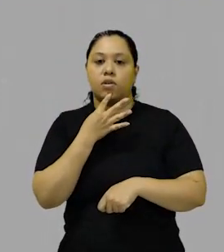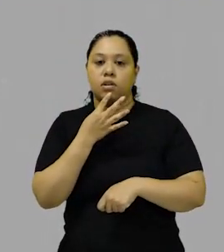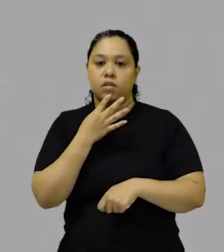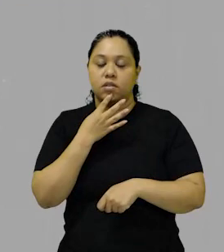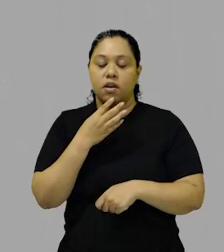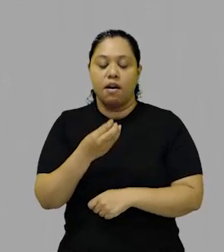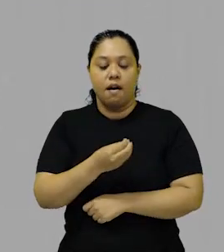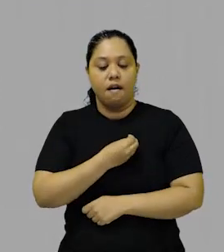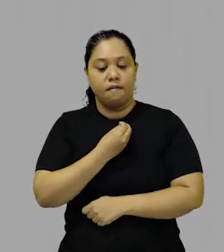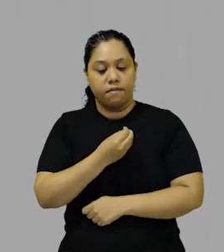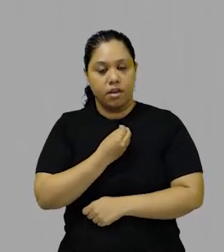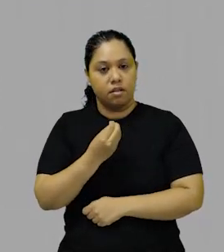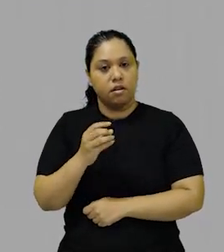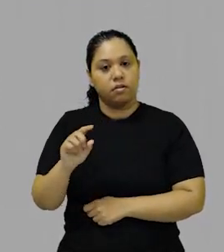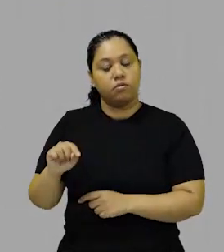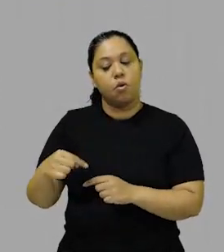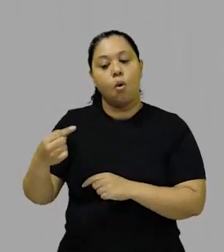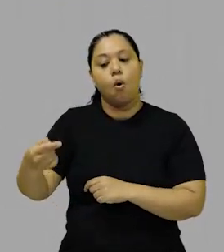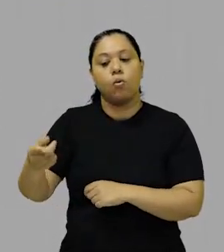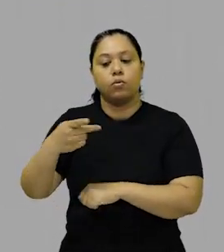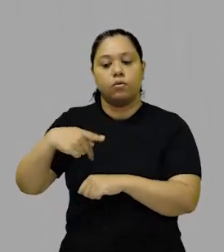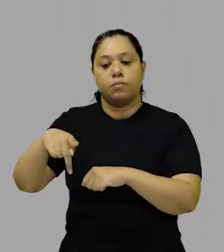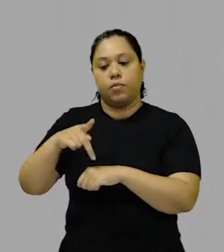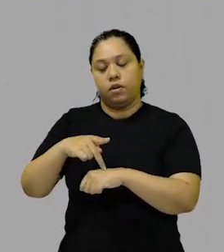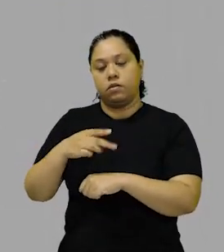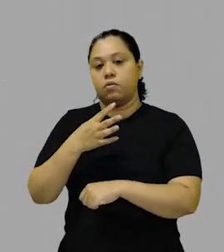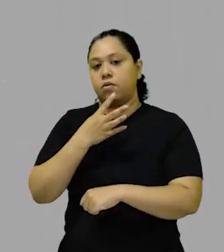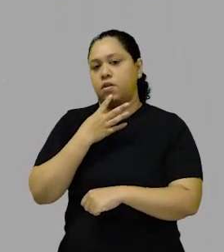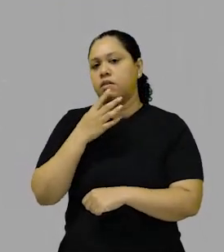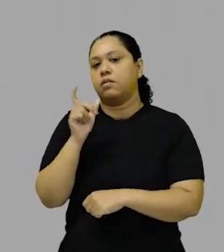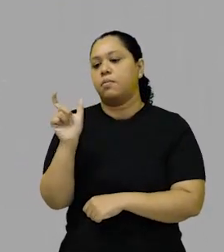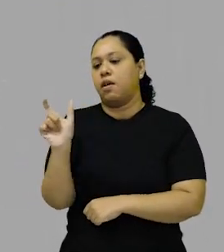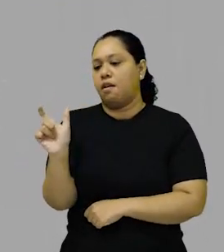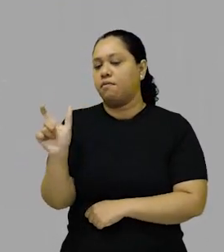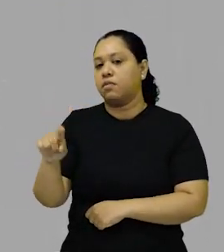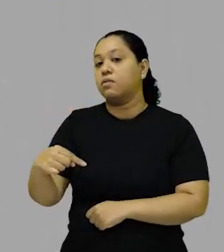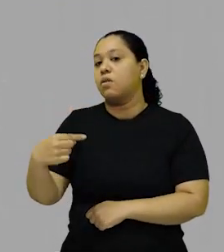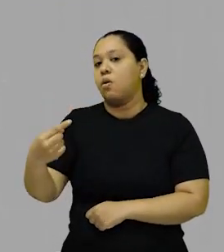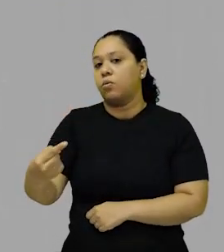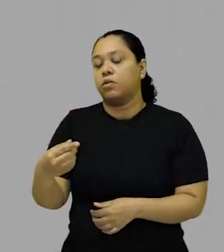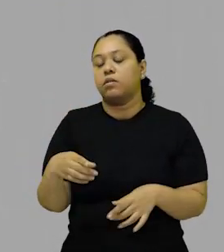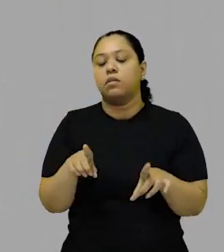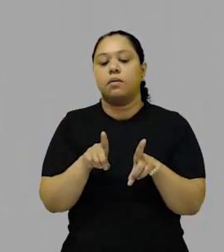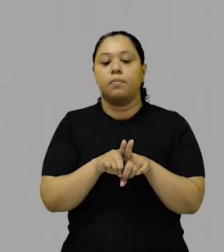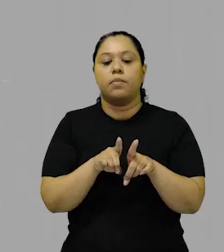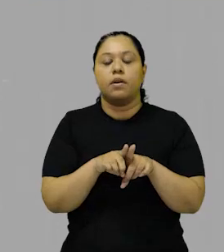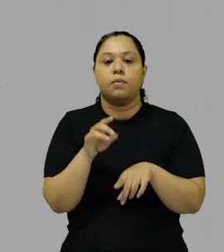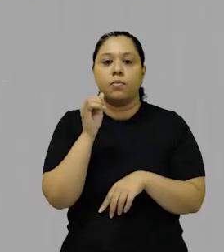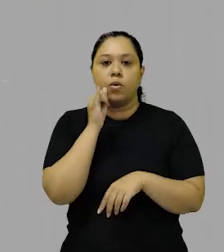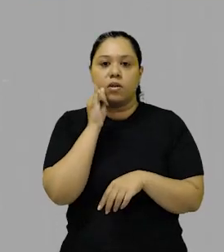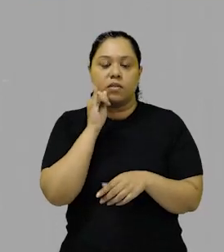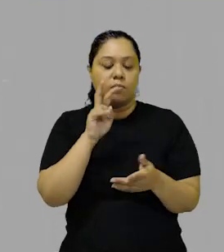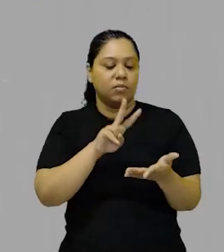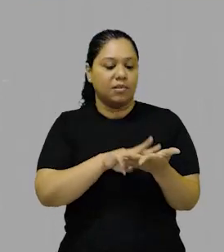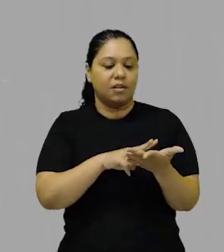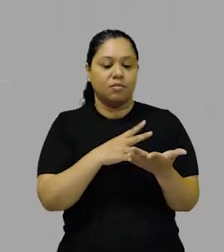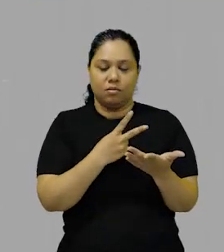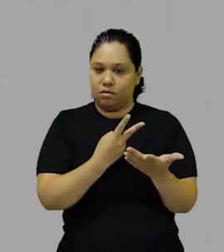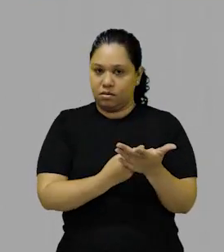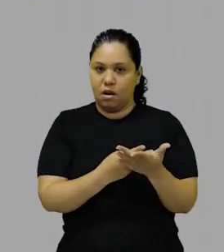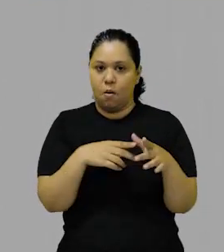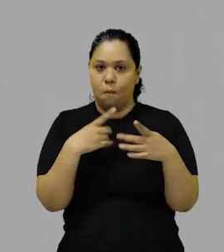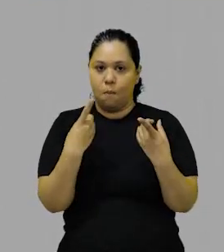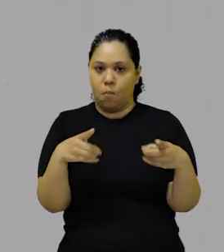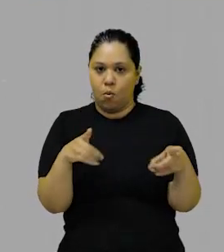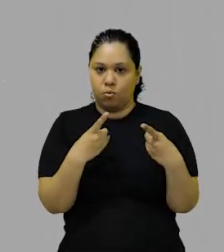outras realidades e que você conheça outras palavras. Bom, se você faz, por exemplo, tradução de música, isso